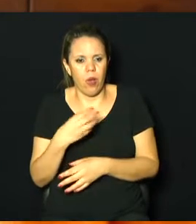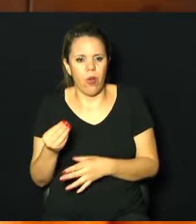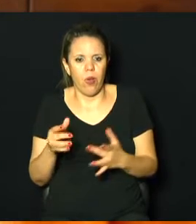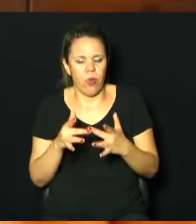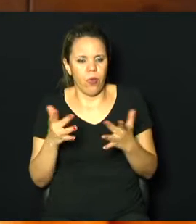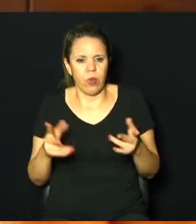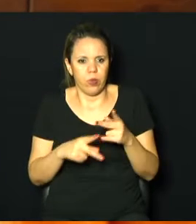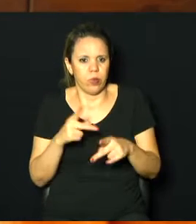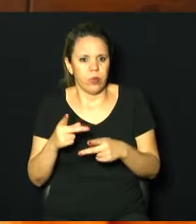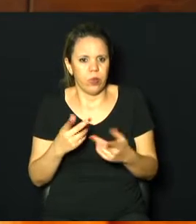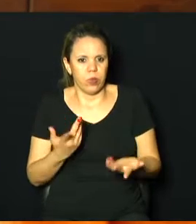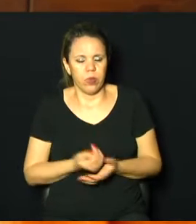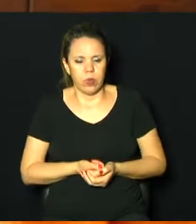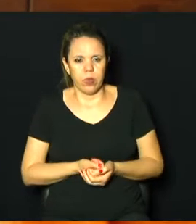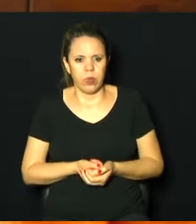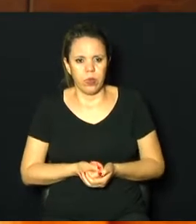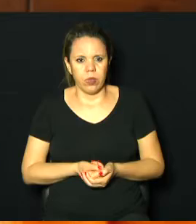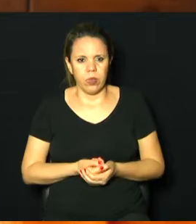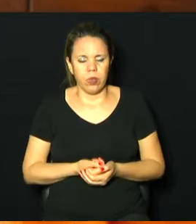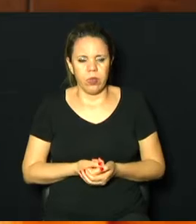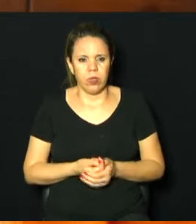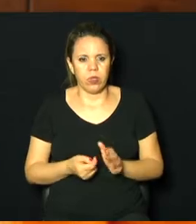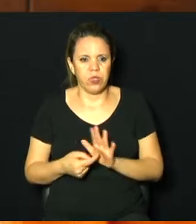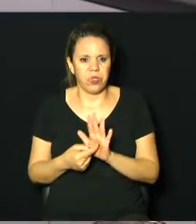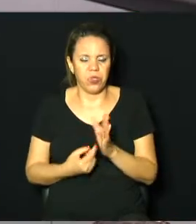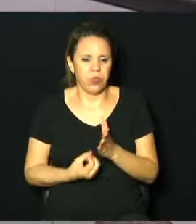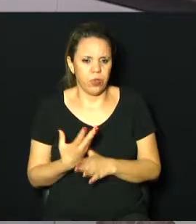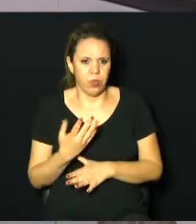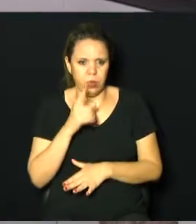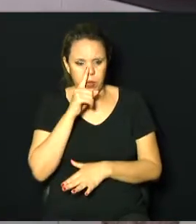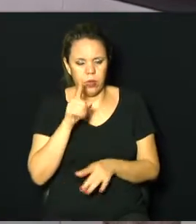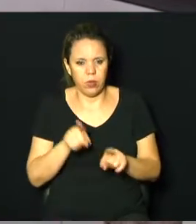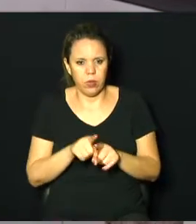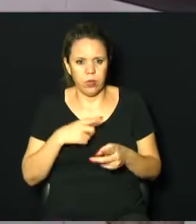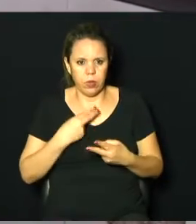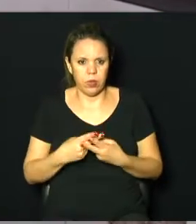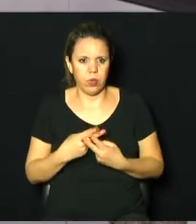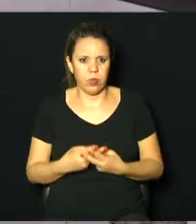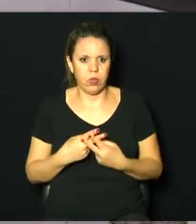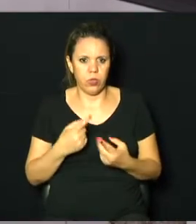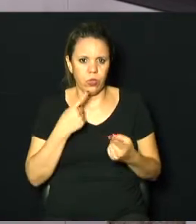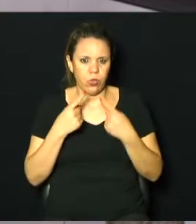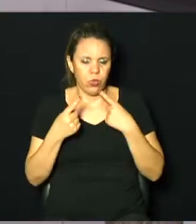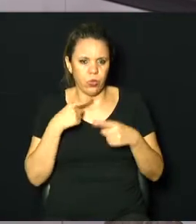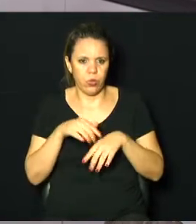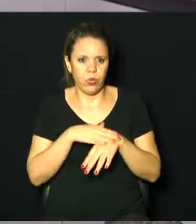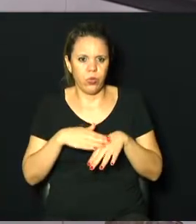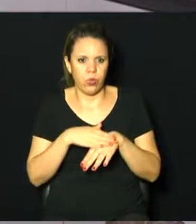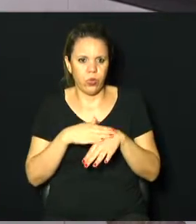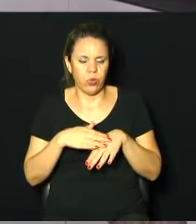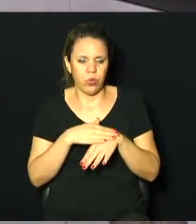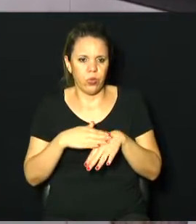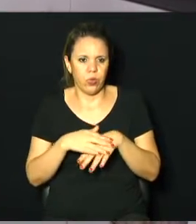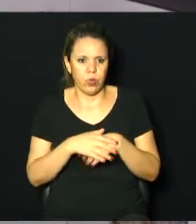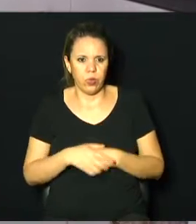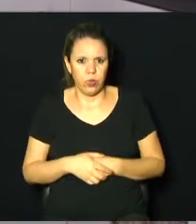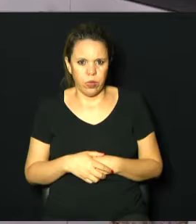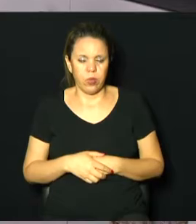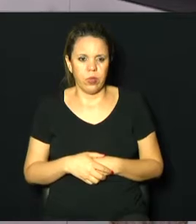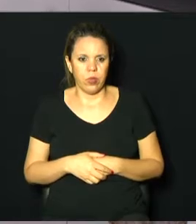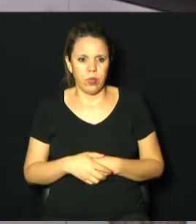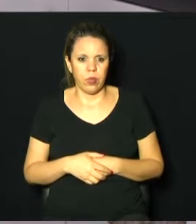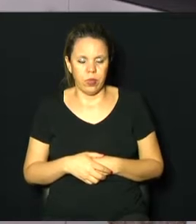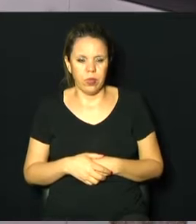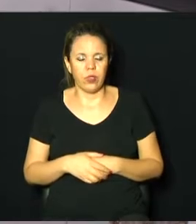nossos parceiros, porque a gente fica exposto. Então é ter paciência e diálogo, né? É Conversar. conversar, é dizer, olha,